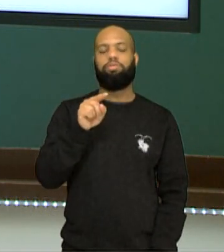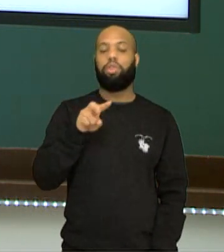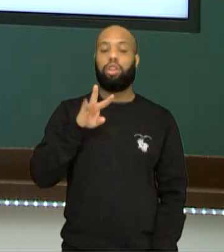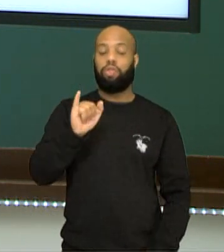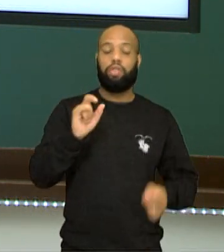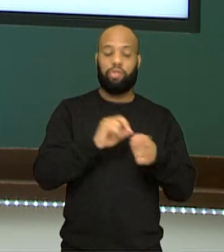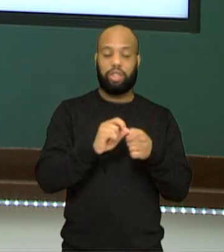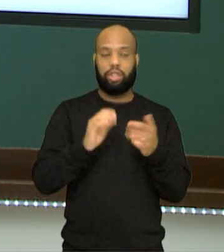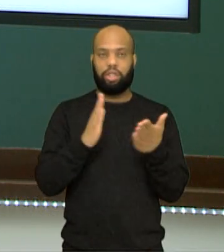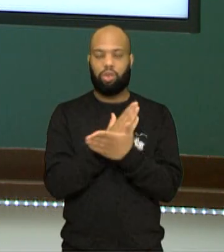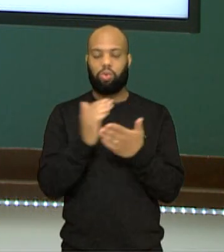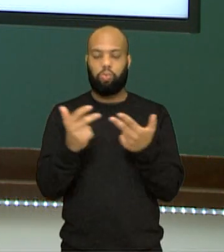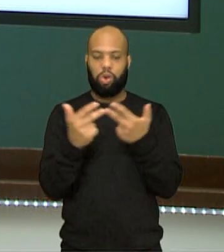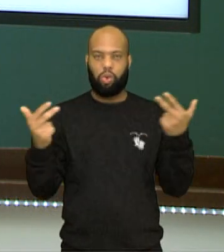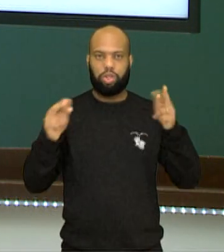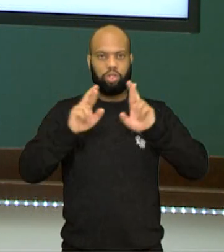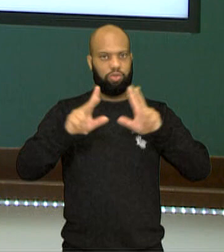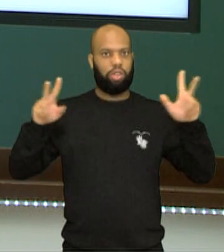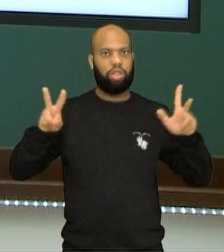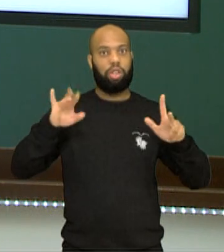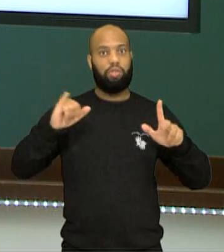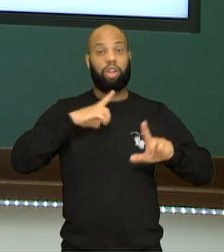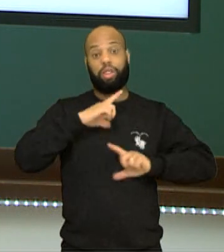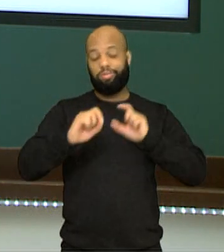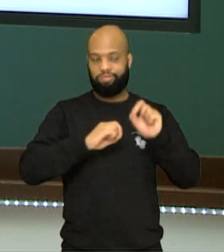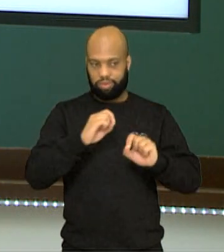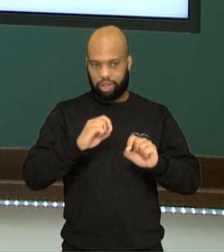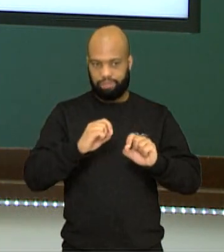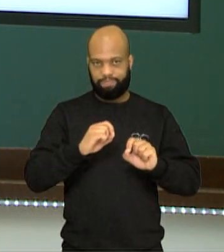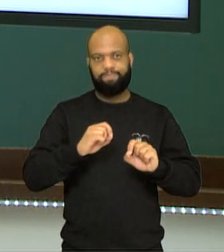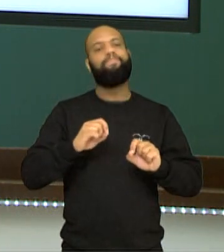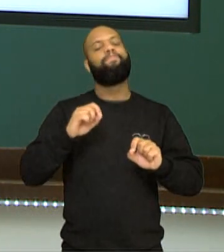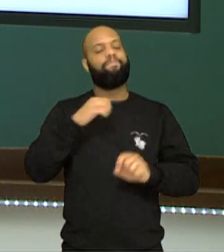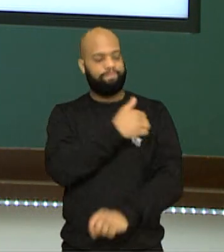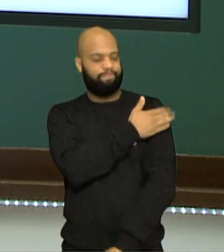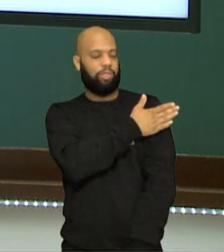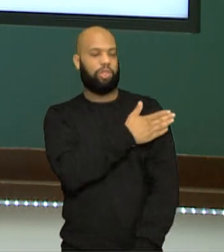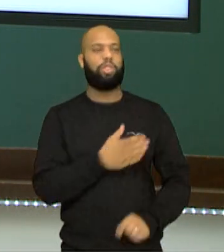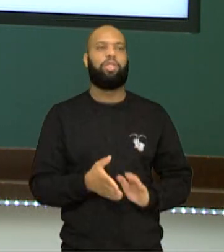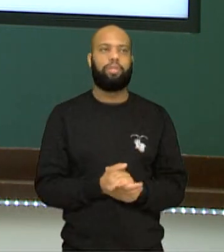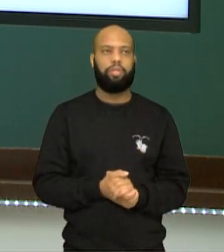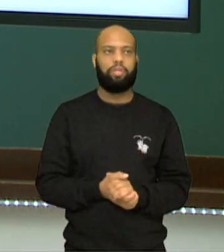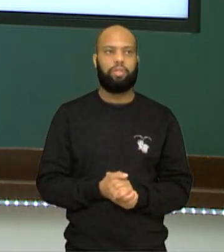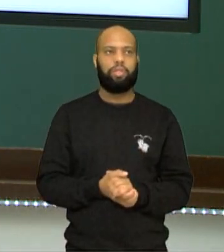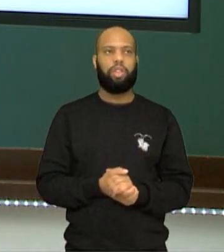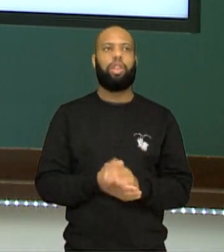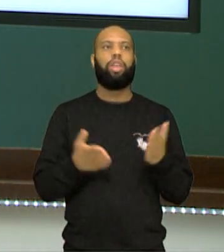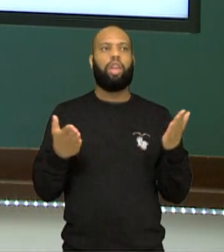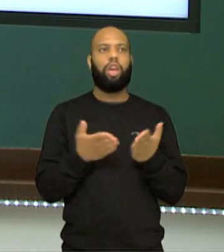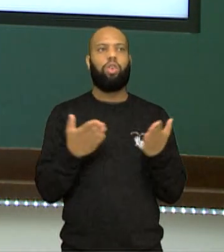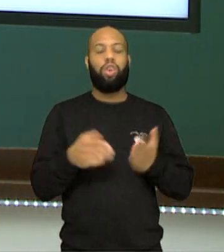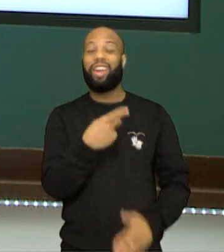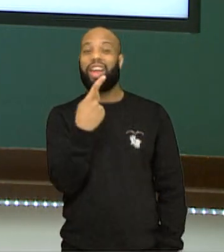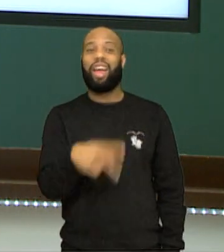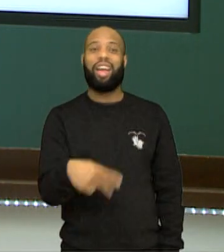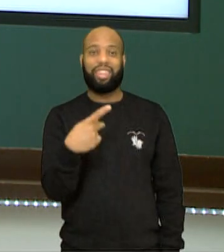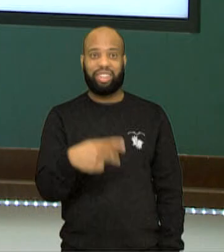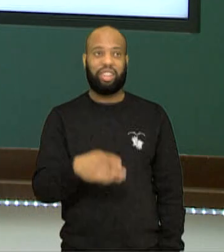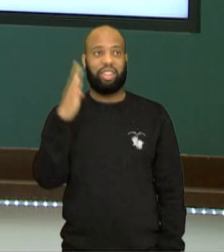alguma coisa diferente, você acaba sofrendo preconceito. Então vamos prosseguir. Gêneros no